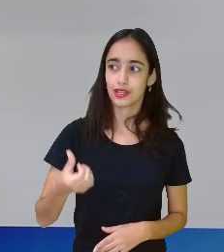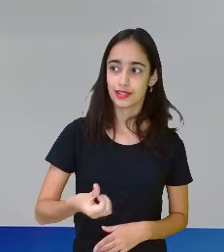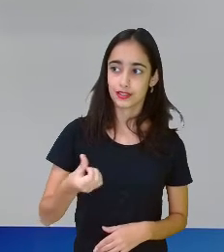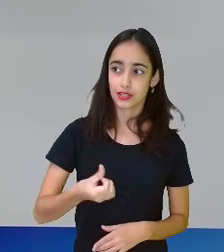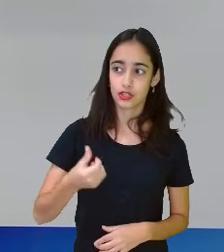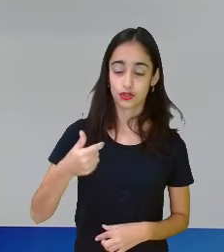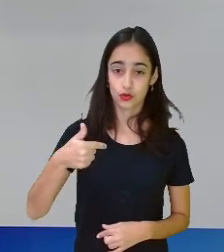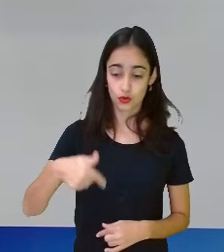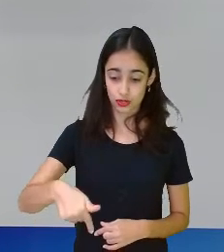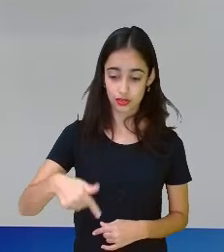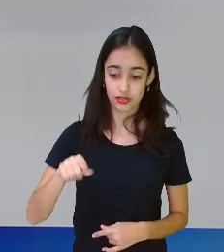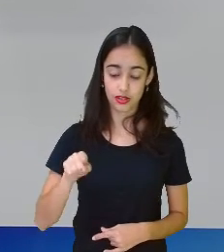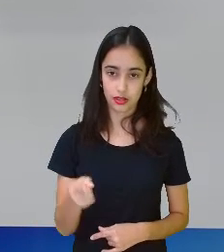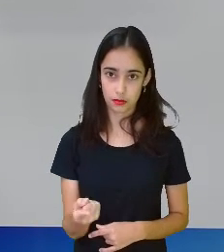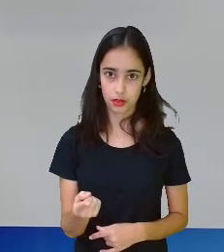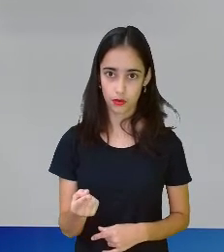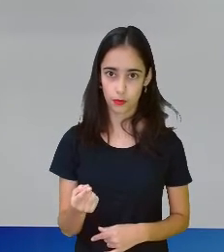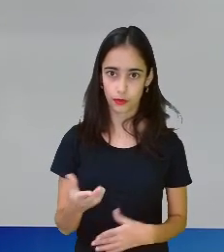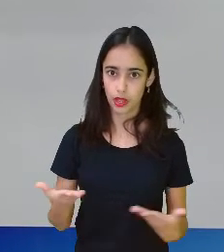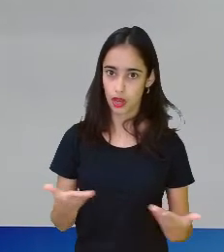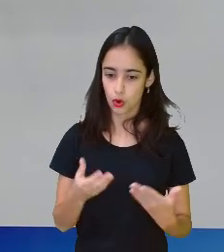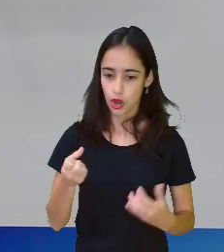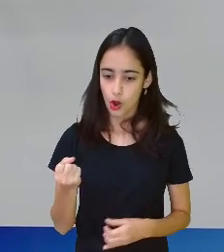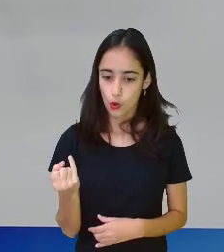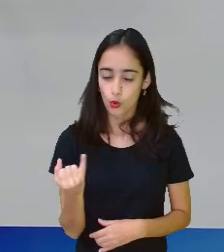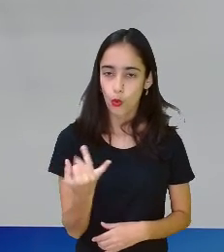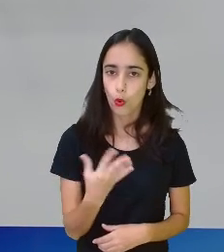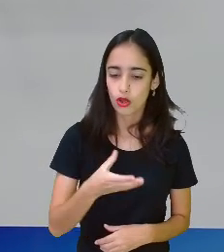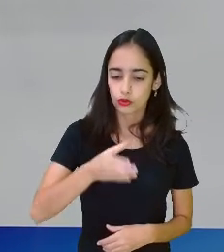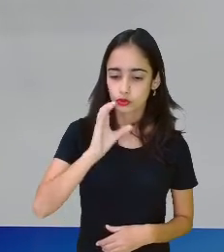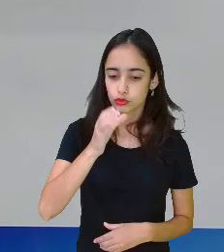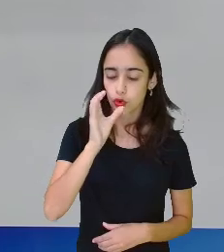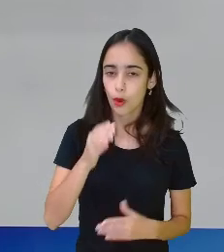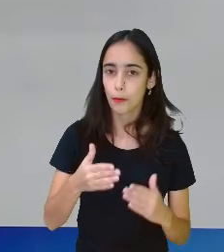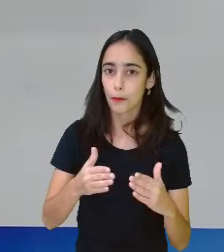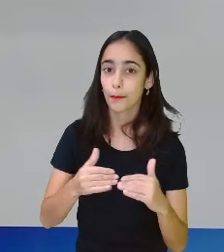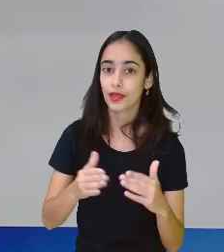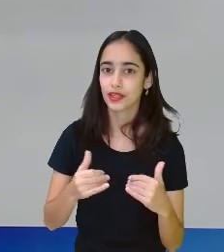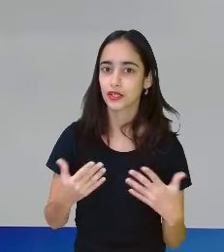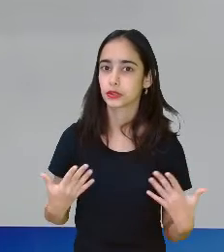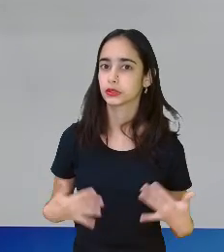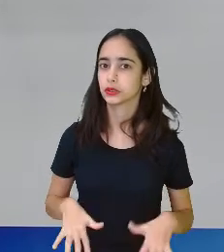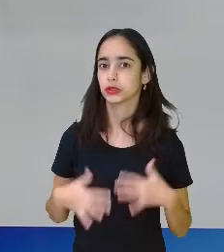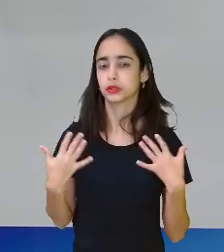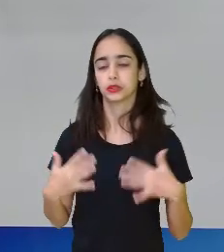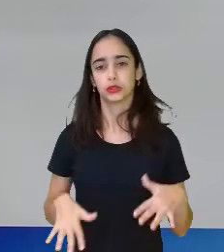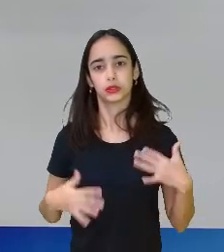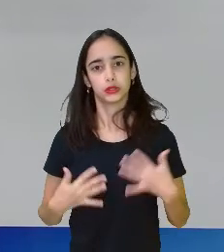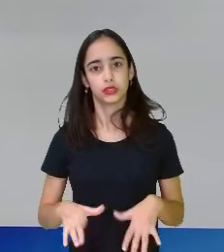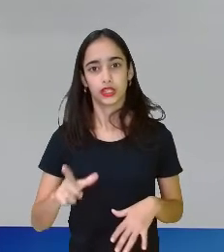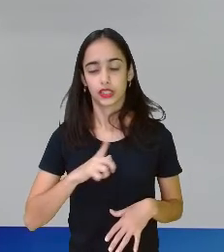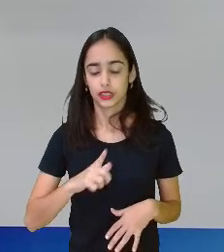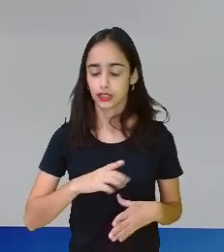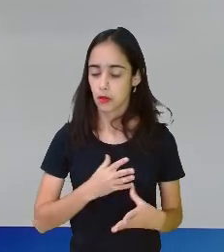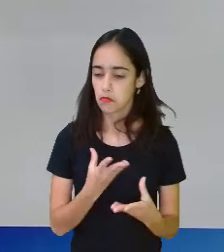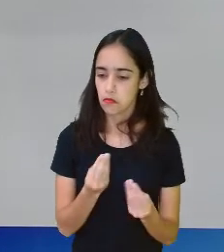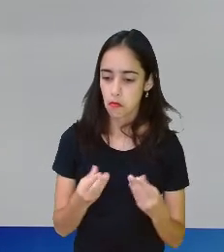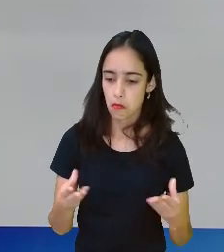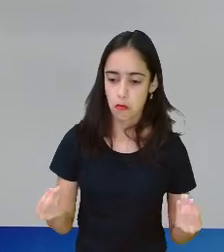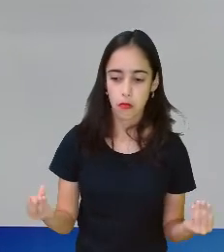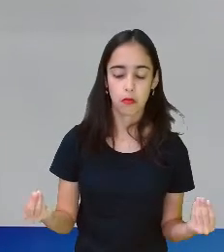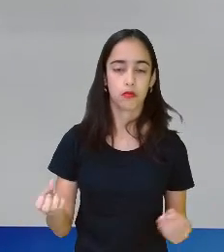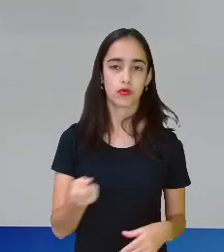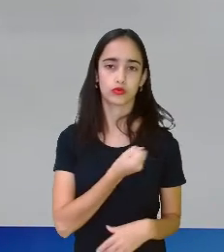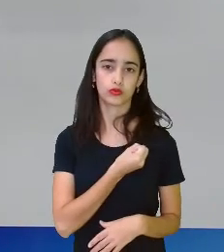copos descartáveis foram pedidos? Como é que a gente vai fazer aí? Muitas parcelas, né? Mas a gente vai conseguir